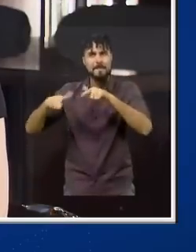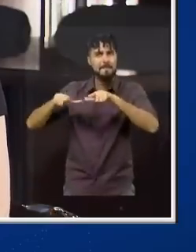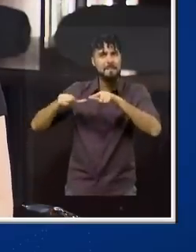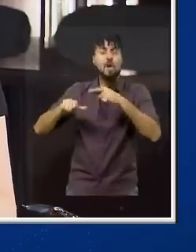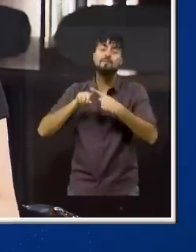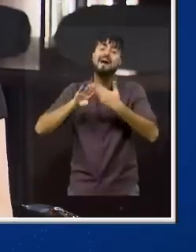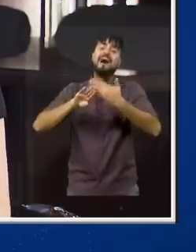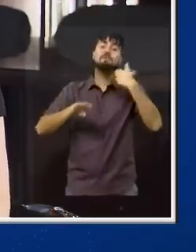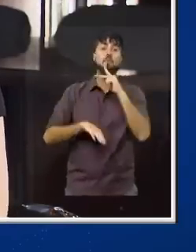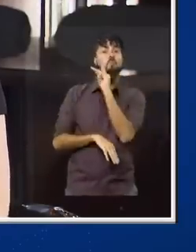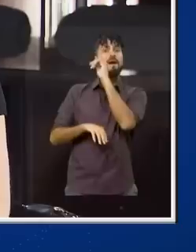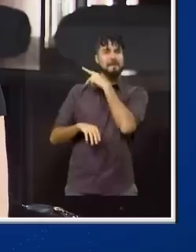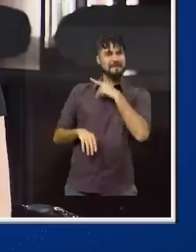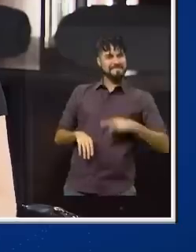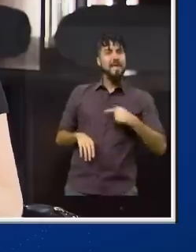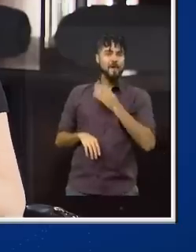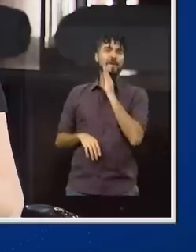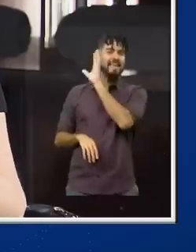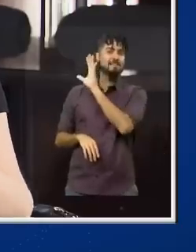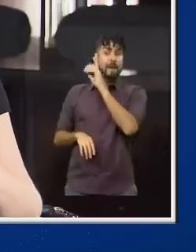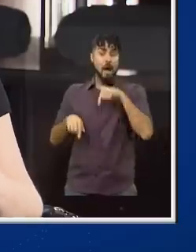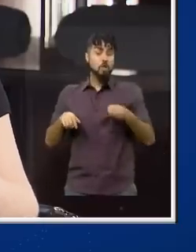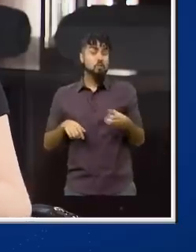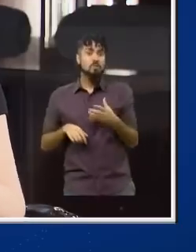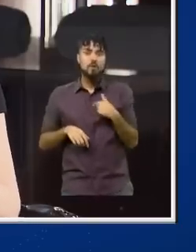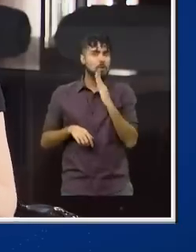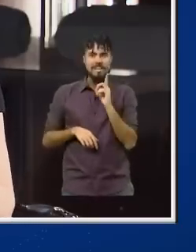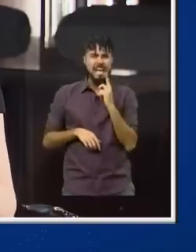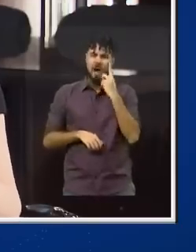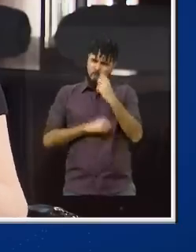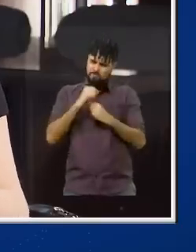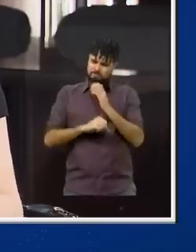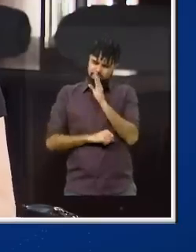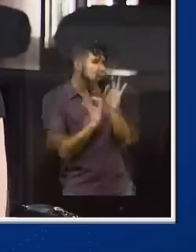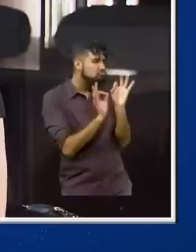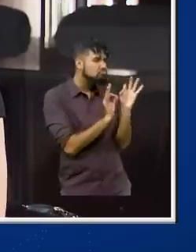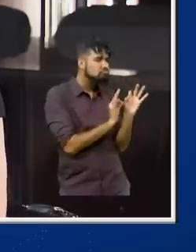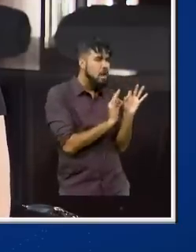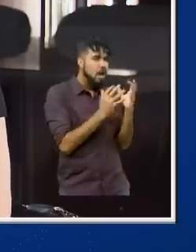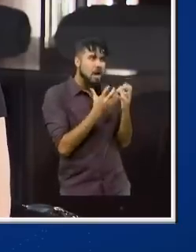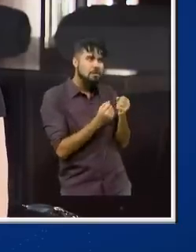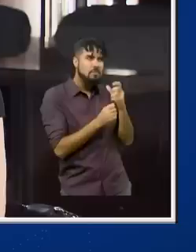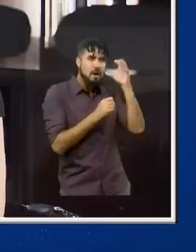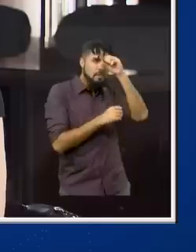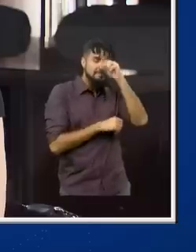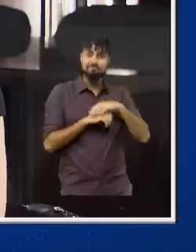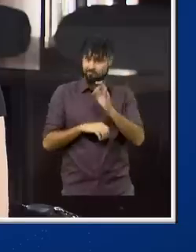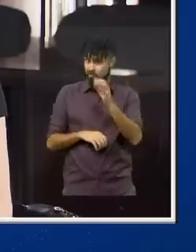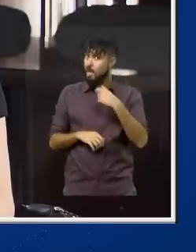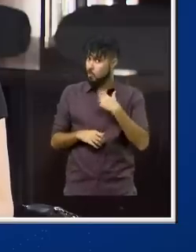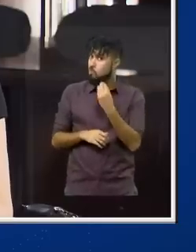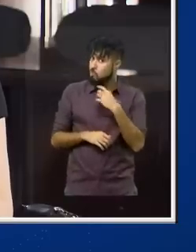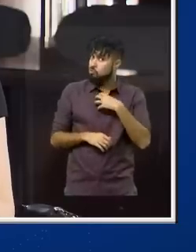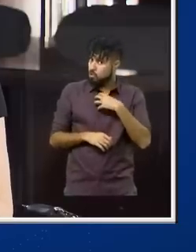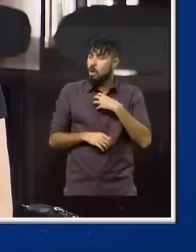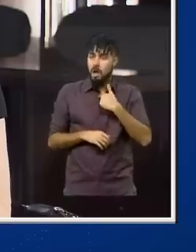um bom governo não é porque era mulher né então existe assim essa essa divisão essa